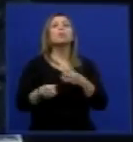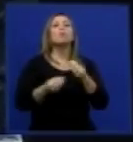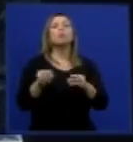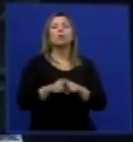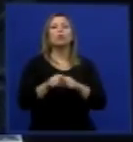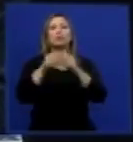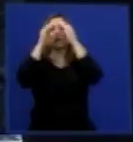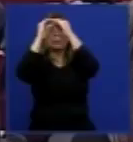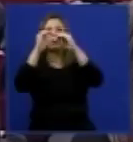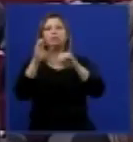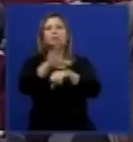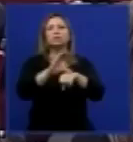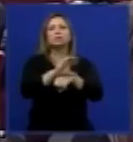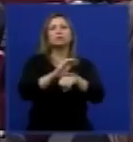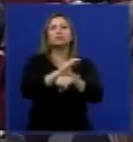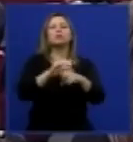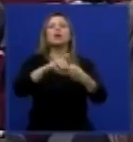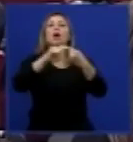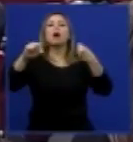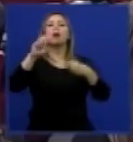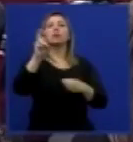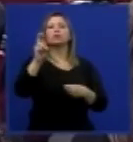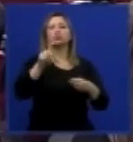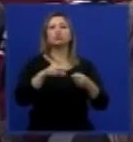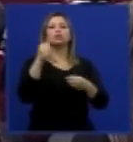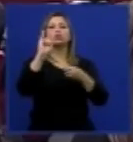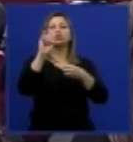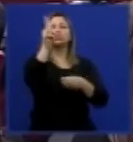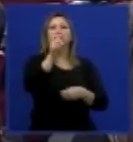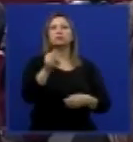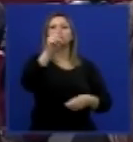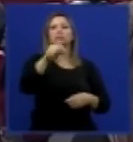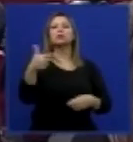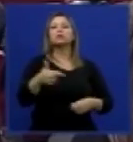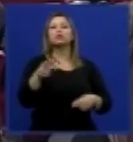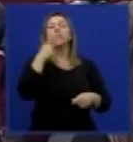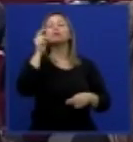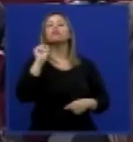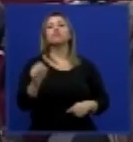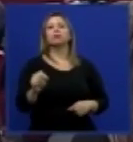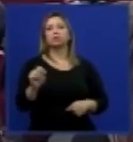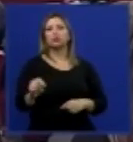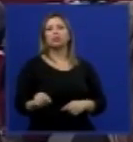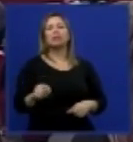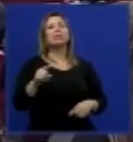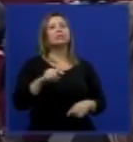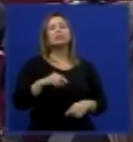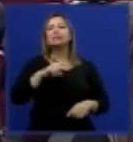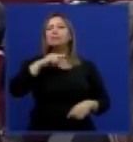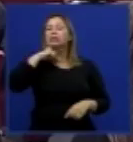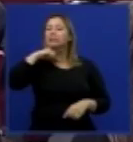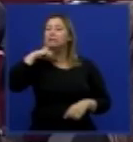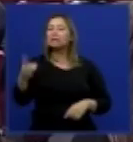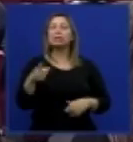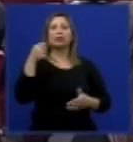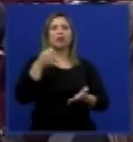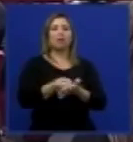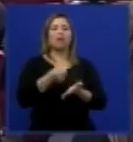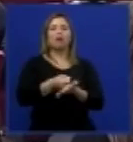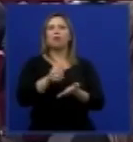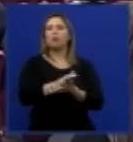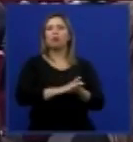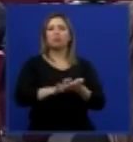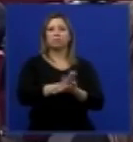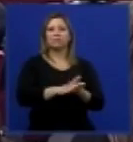Constituição Federal em seu Artigo 5º inciso 2 que tem a seguinte dicção ninguém será obrigado a fazer ou